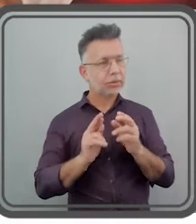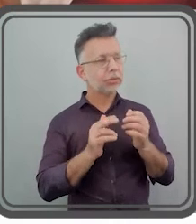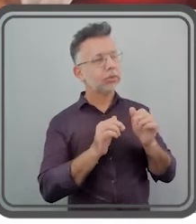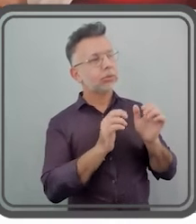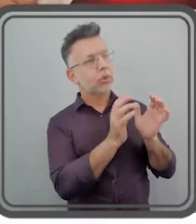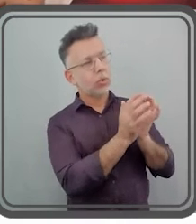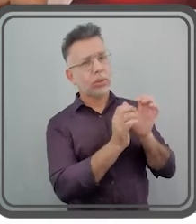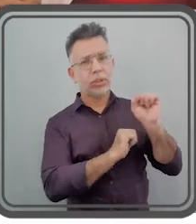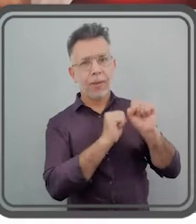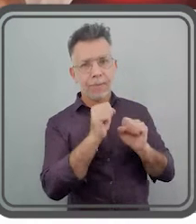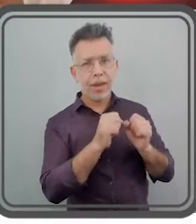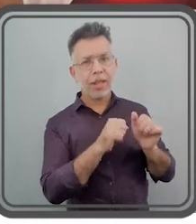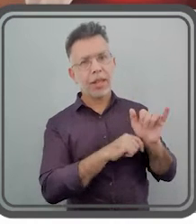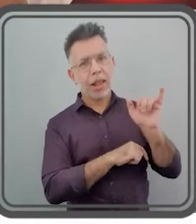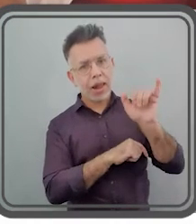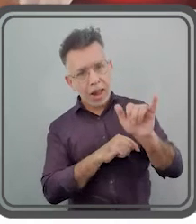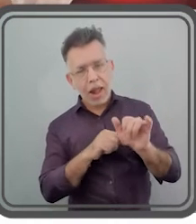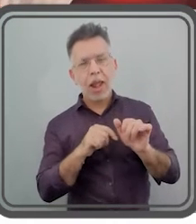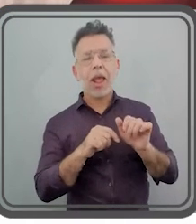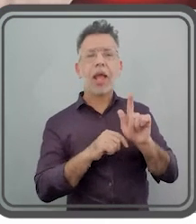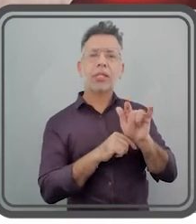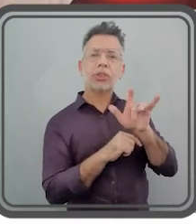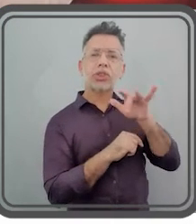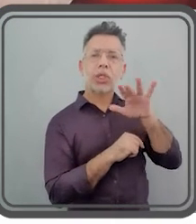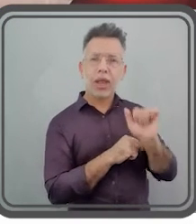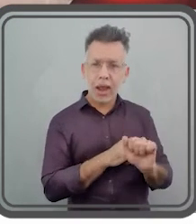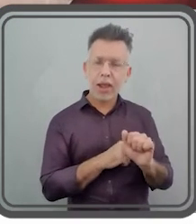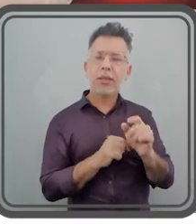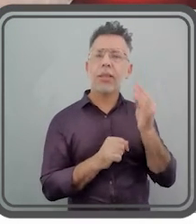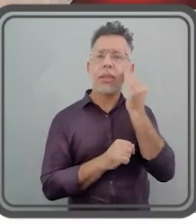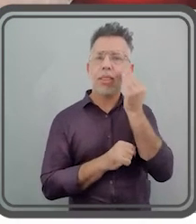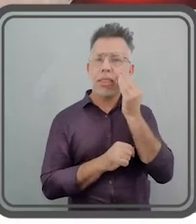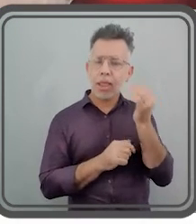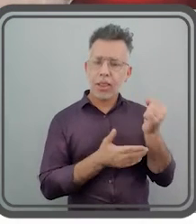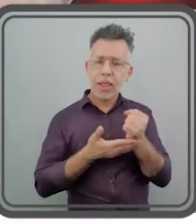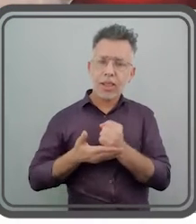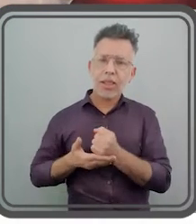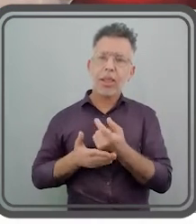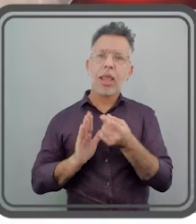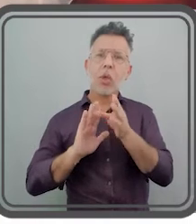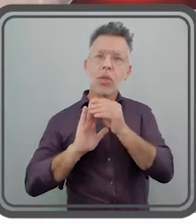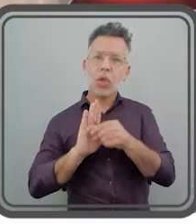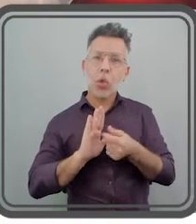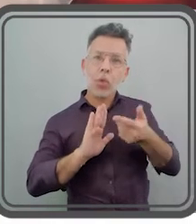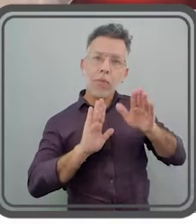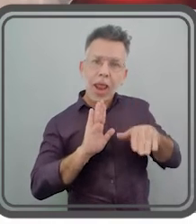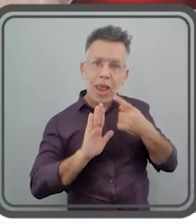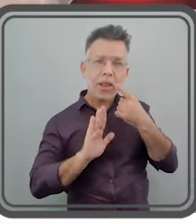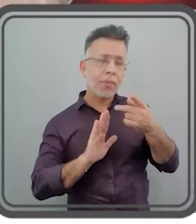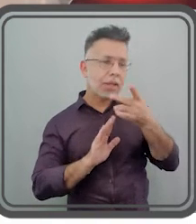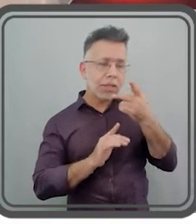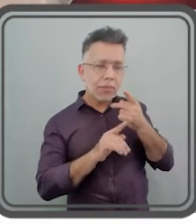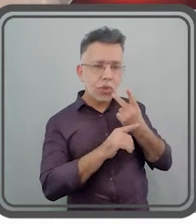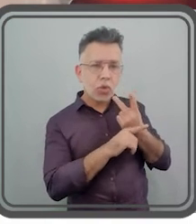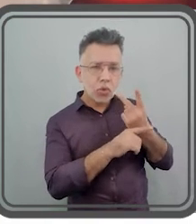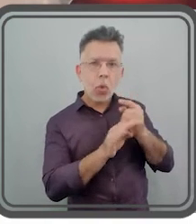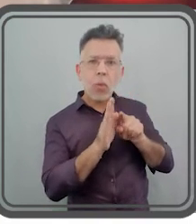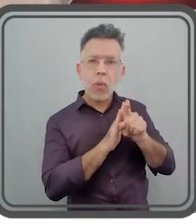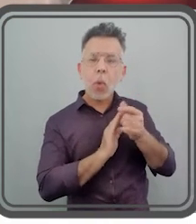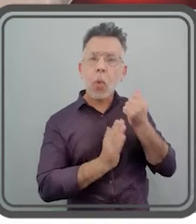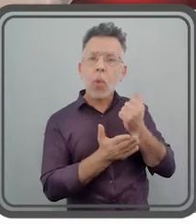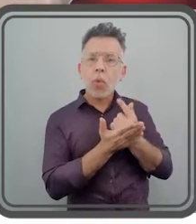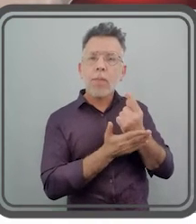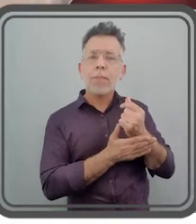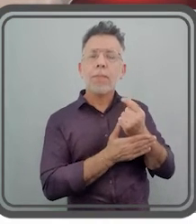companhias aéreas agências de viagem alistamento trazendo contudo tentando trazer conteúdo barato porque as pessoas esquecem o cara que consiga realmente comprar